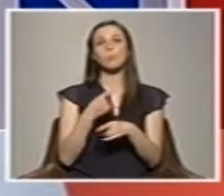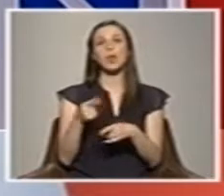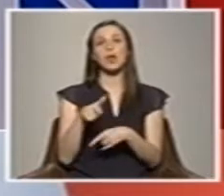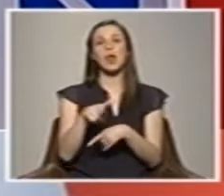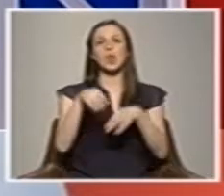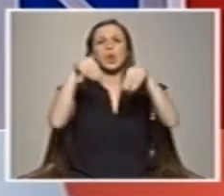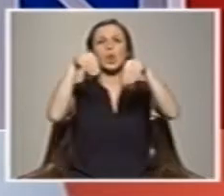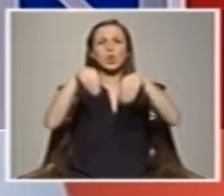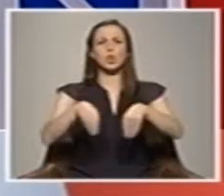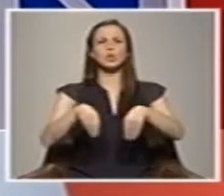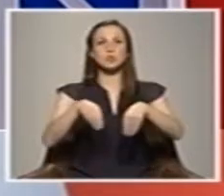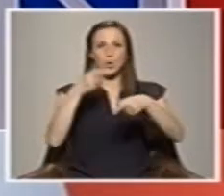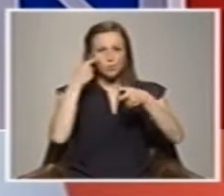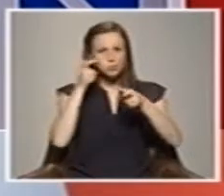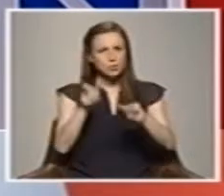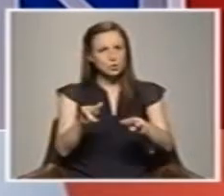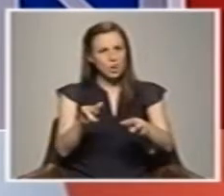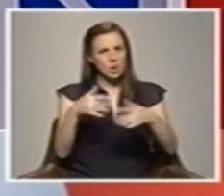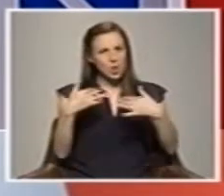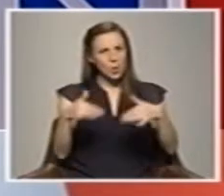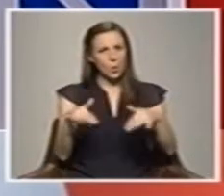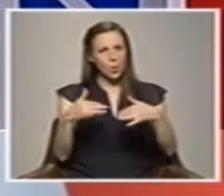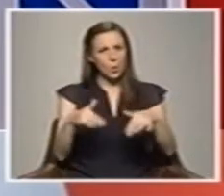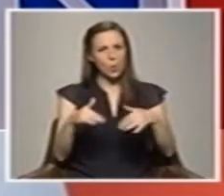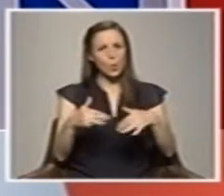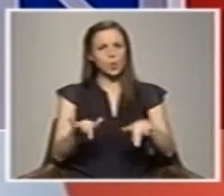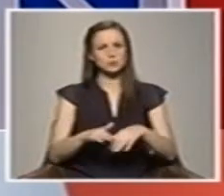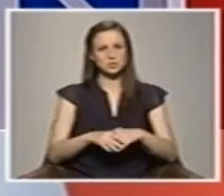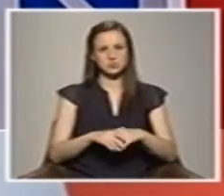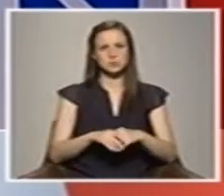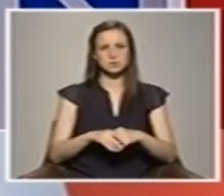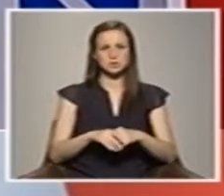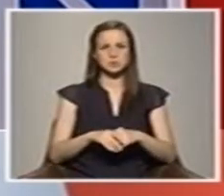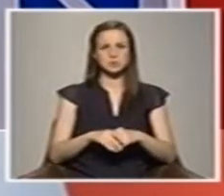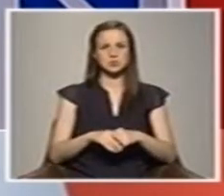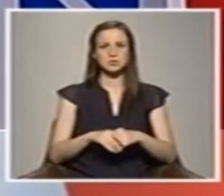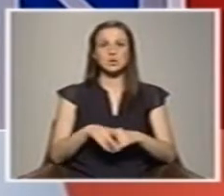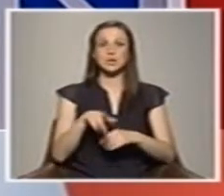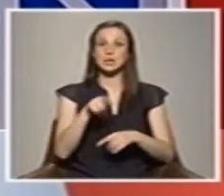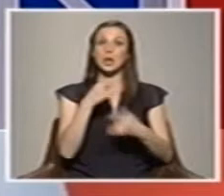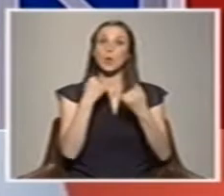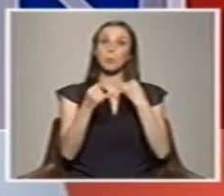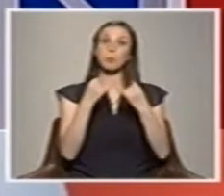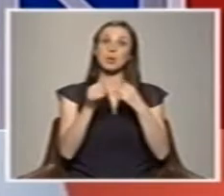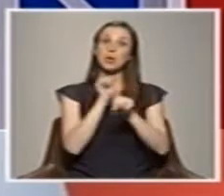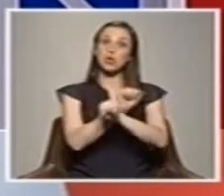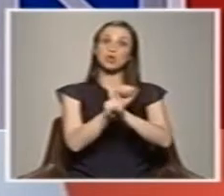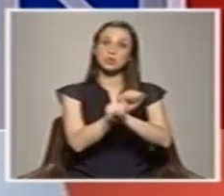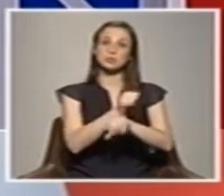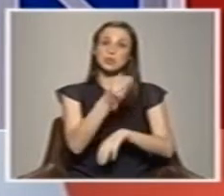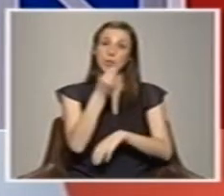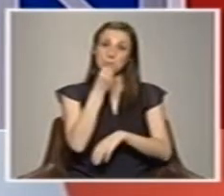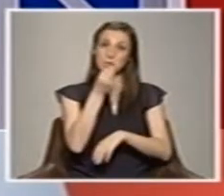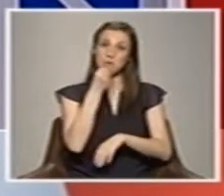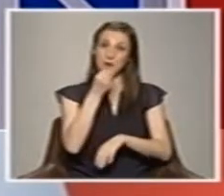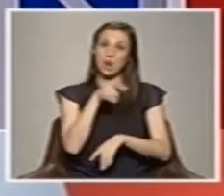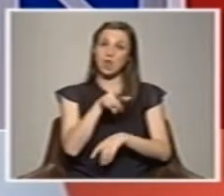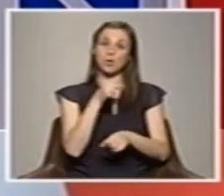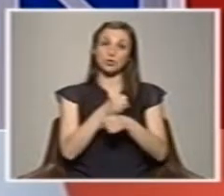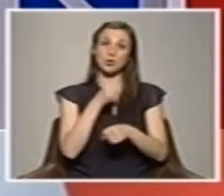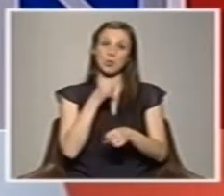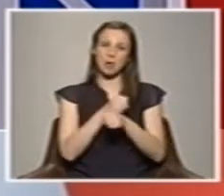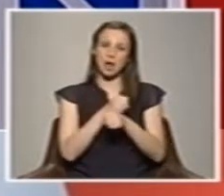são muito controladas. E há um perigo de intoxicação alimentar e muitas das vezes o trabalho que